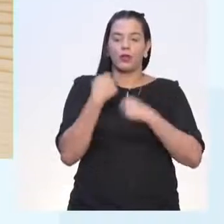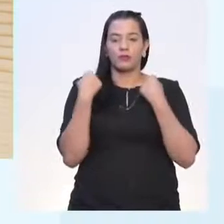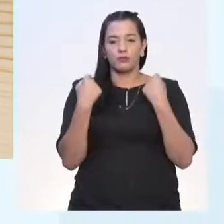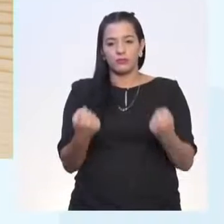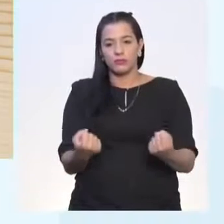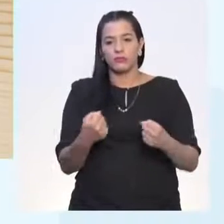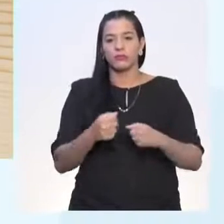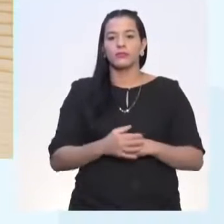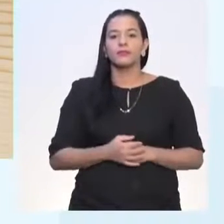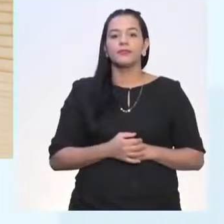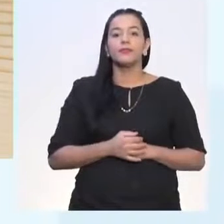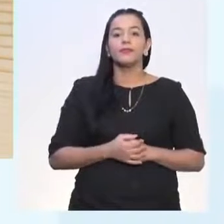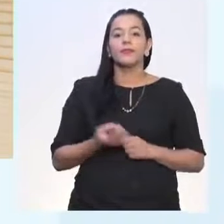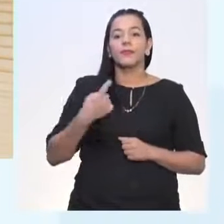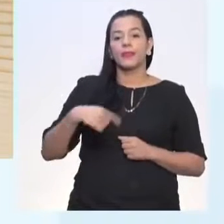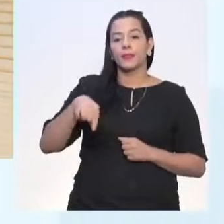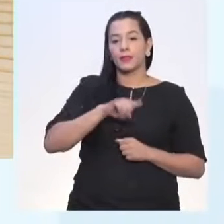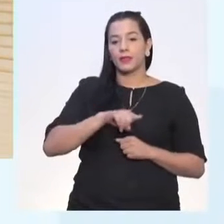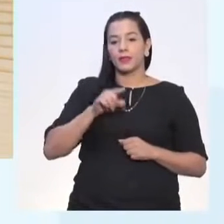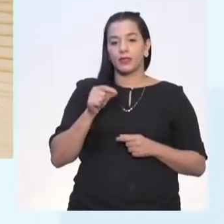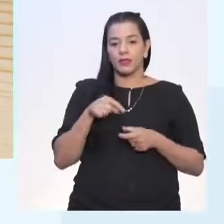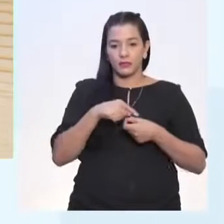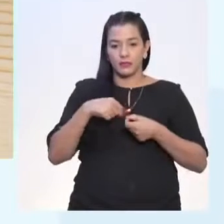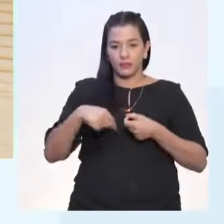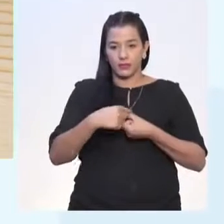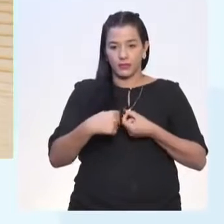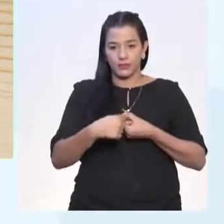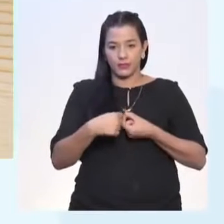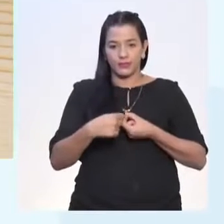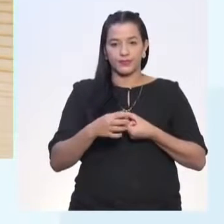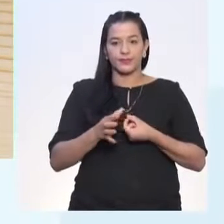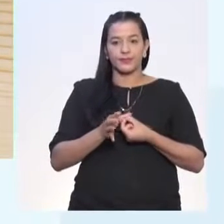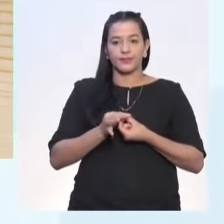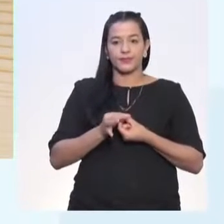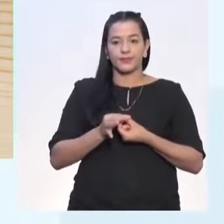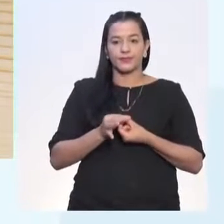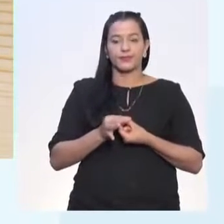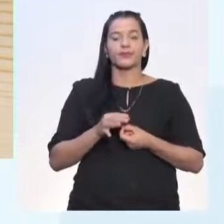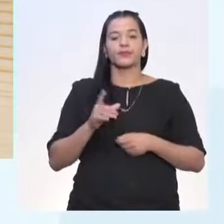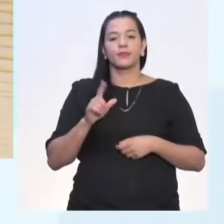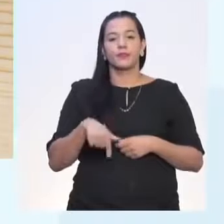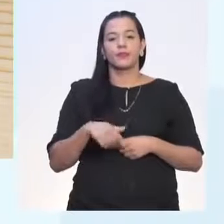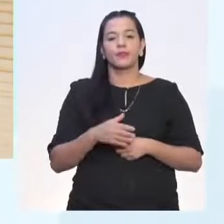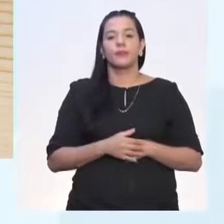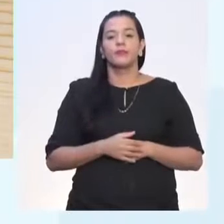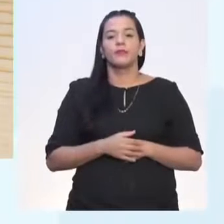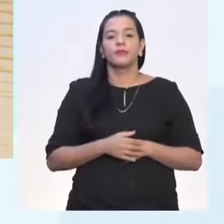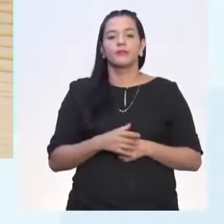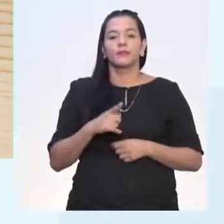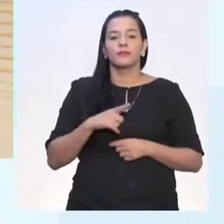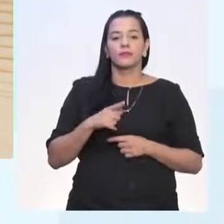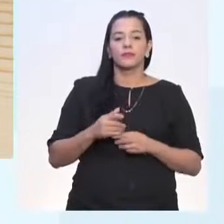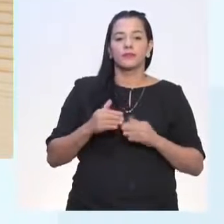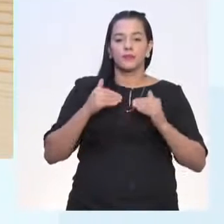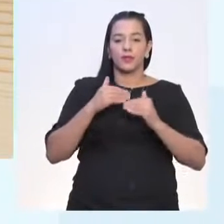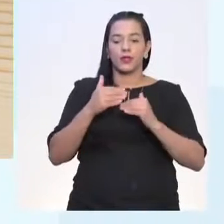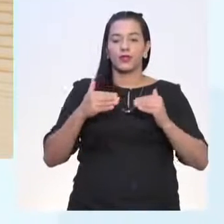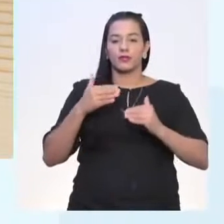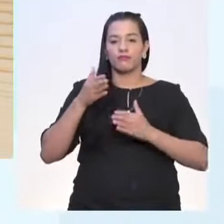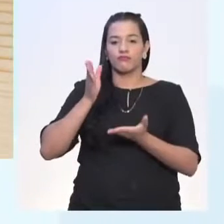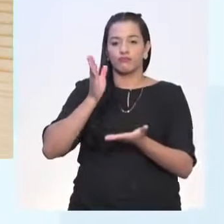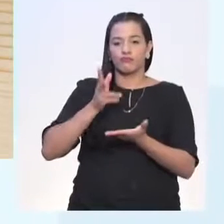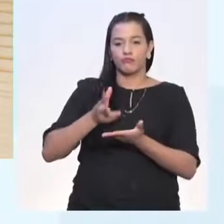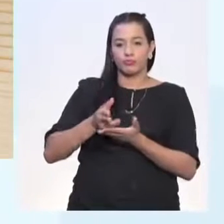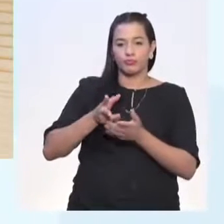força potente. Onde tem o apoio, está na cara, que é ali aquele ponto do meio, e é onde